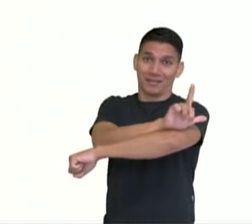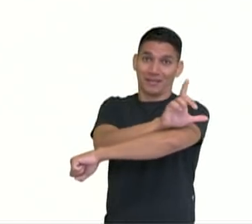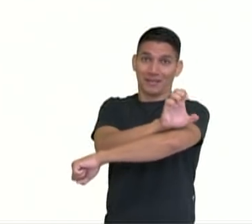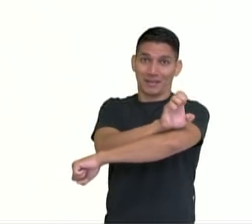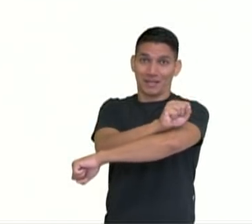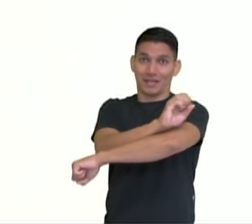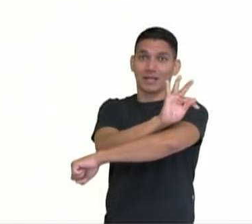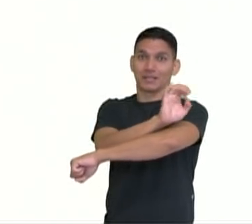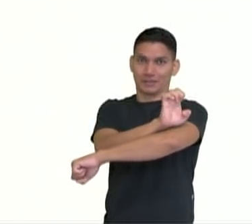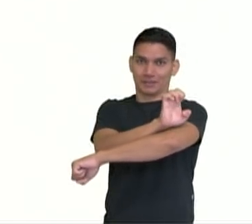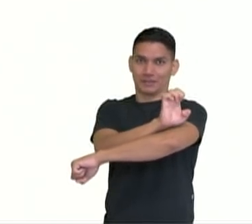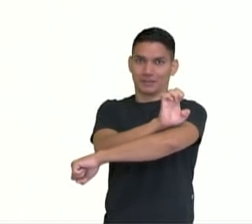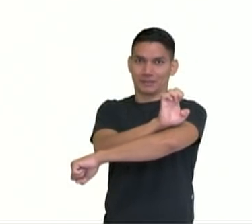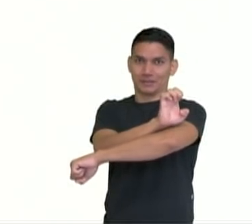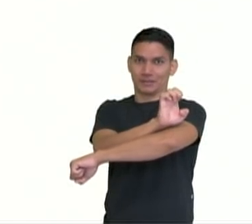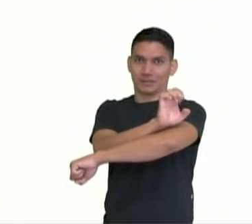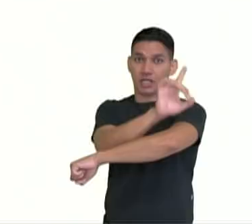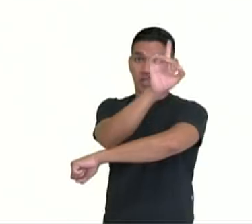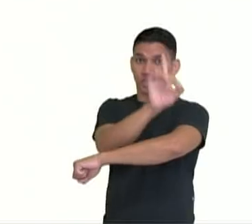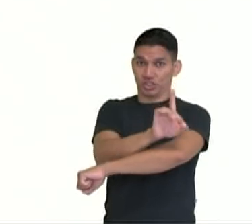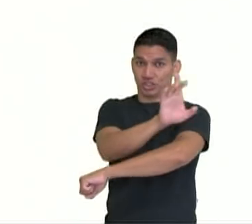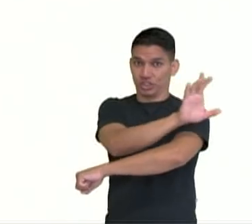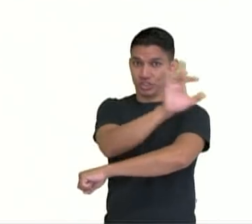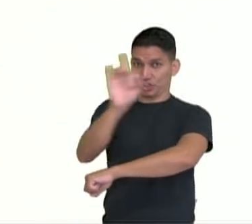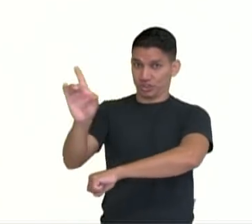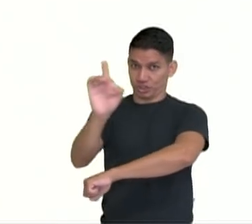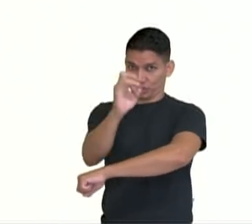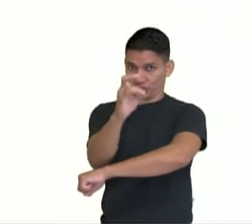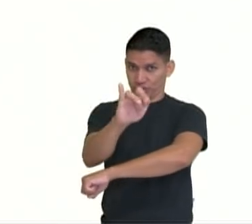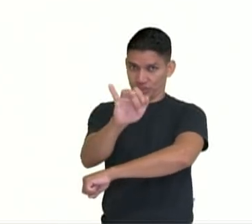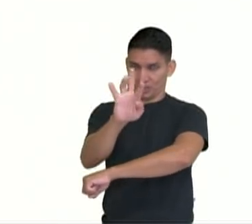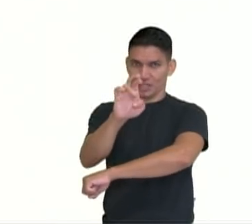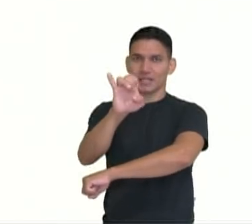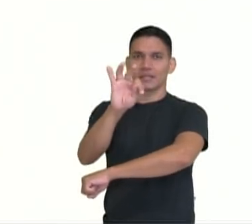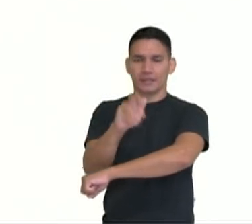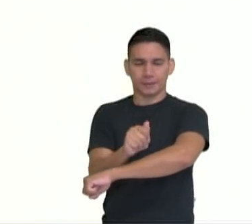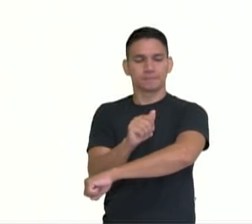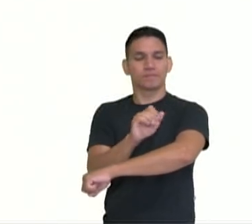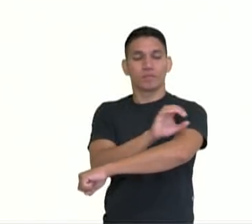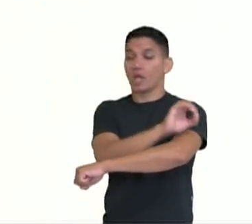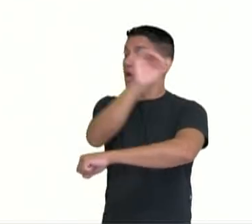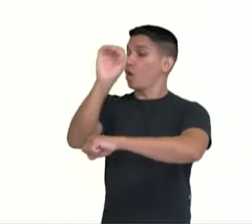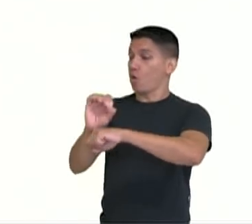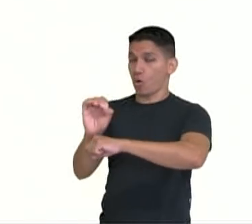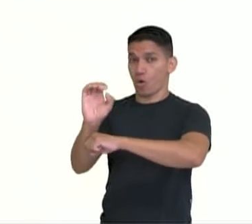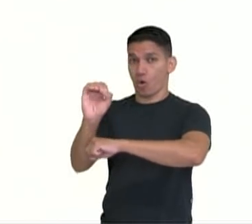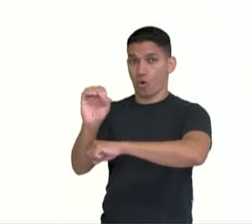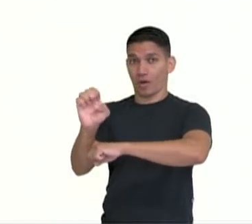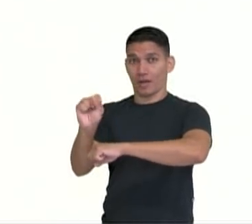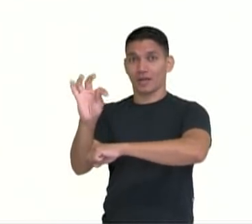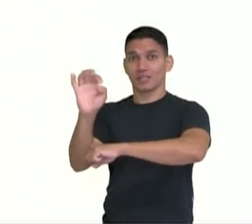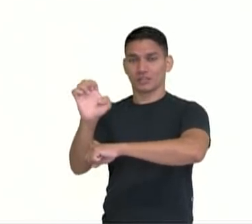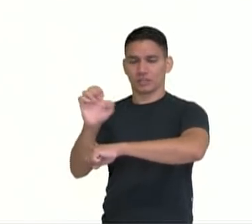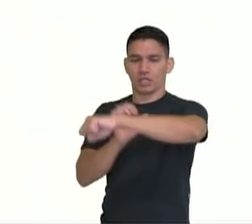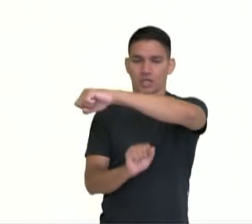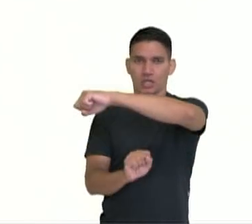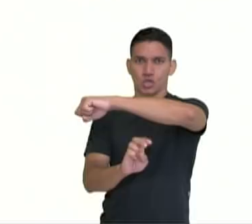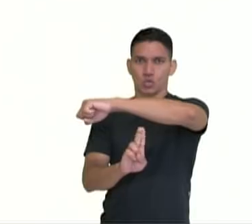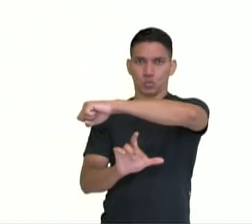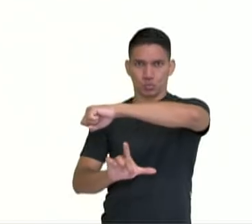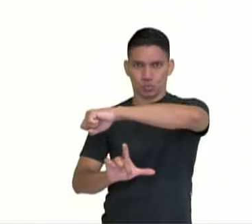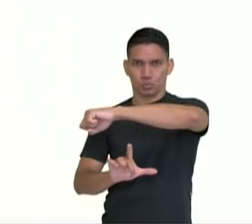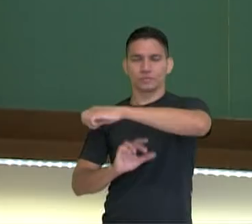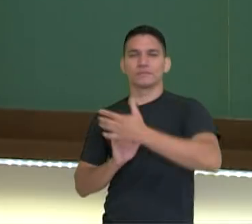leste na direita, o oeste na esquerda e o sul na parte inferior.